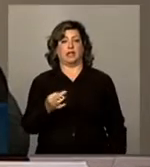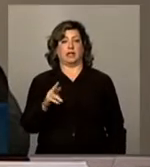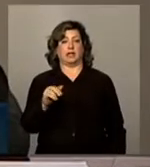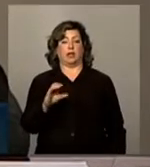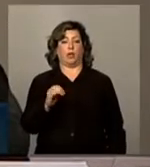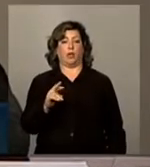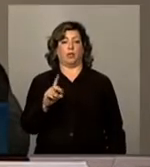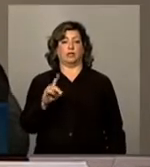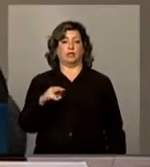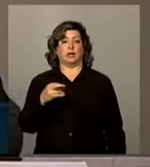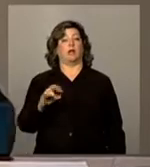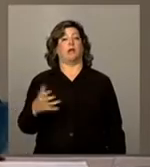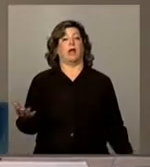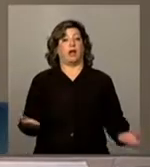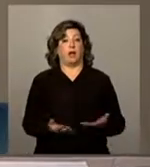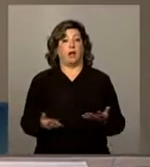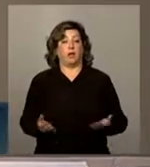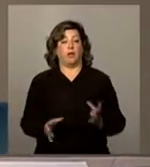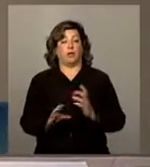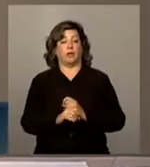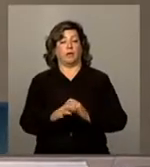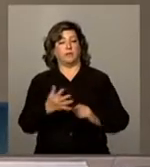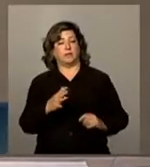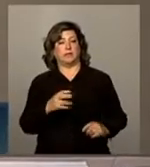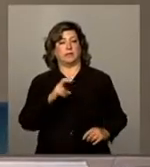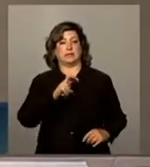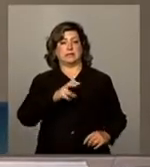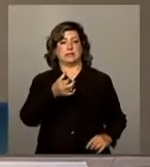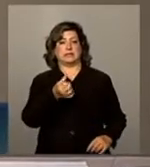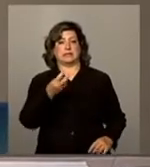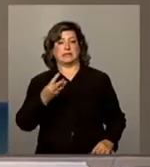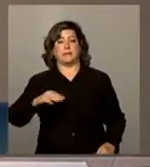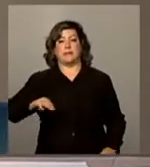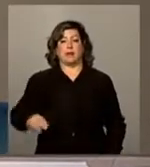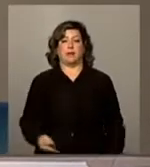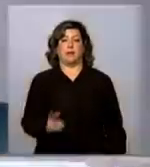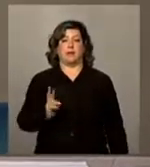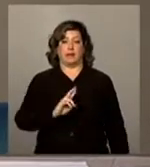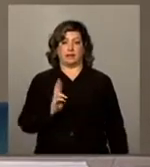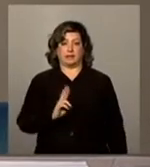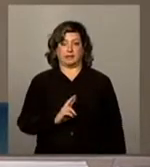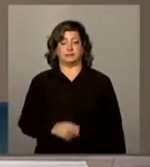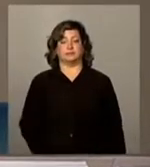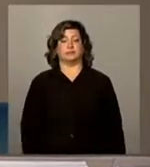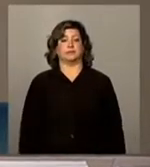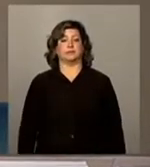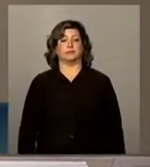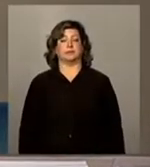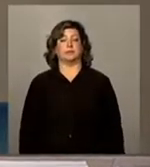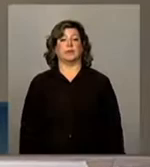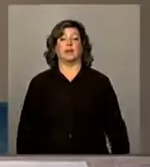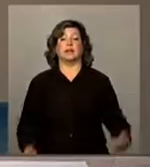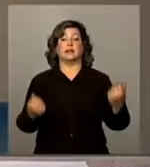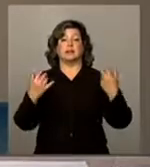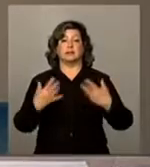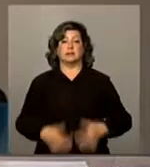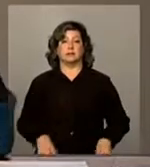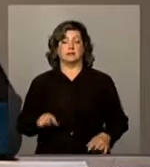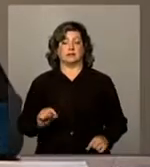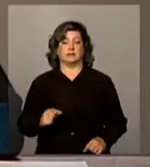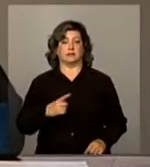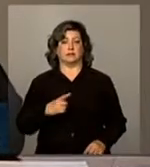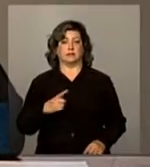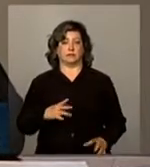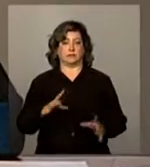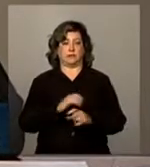uma previsão, nesse momento, de 563 milhões de reais. Nas despesas discricionárias, esses